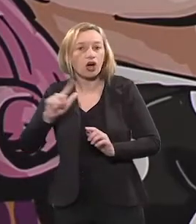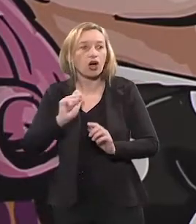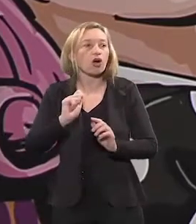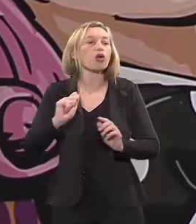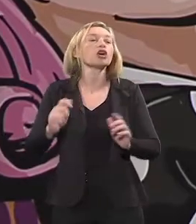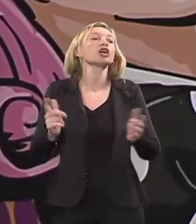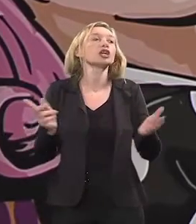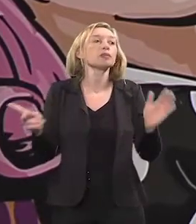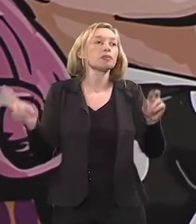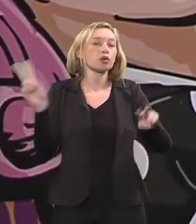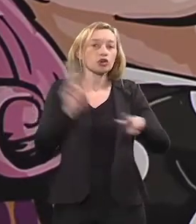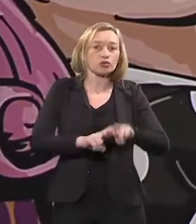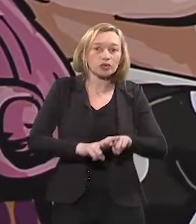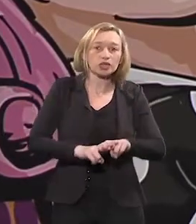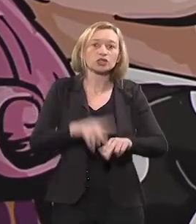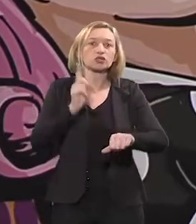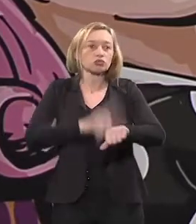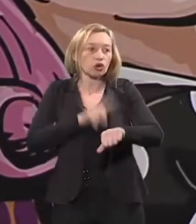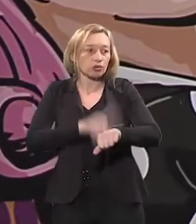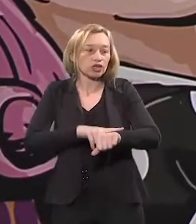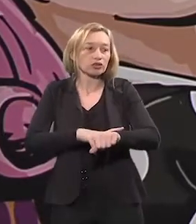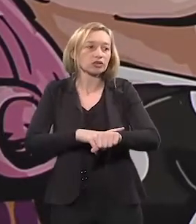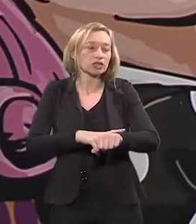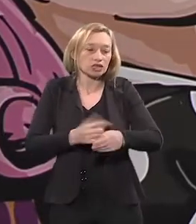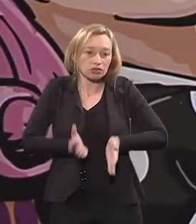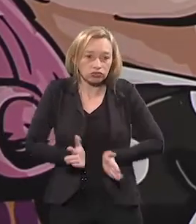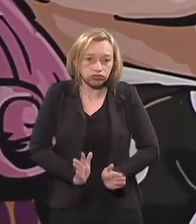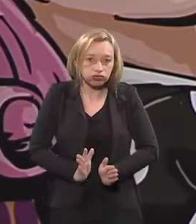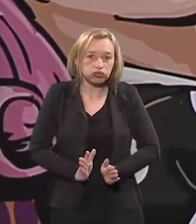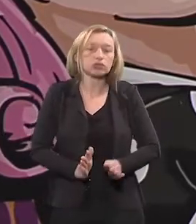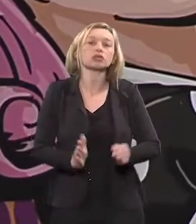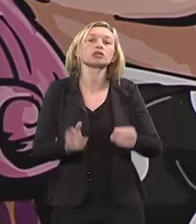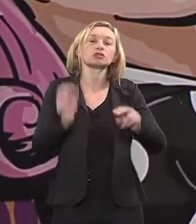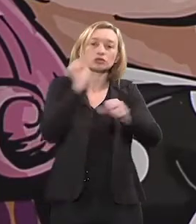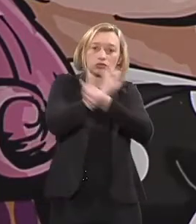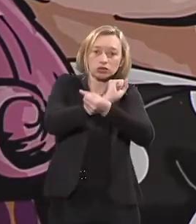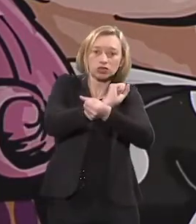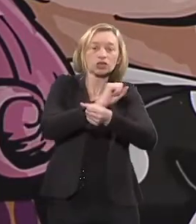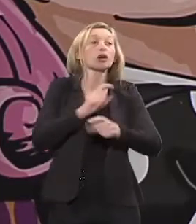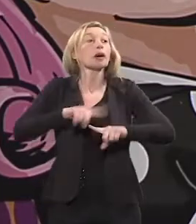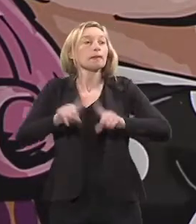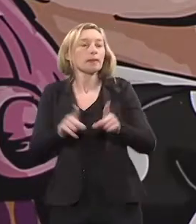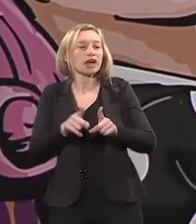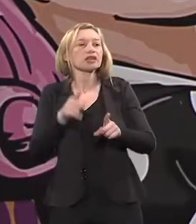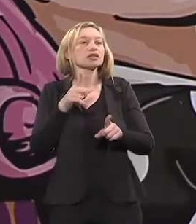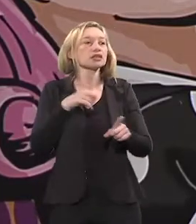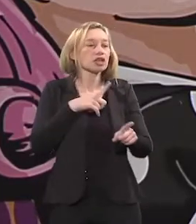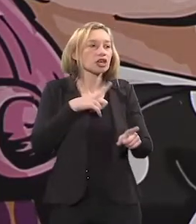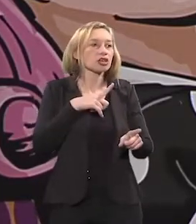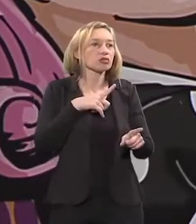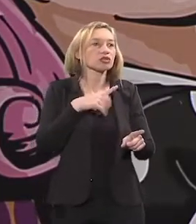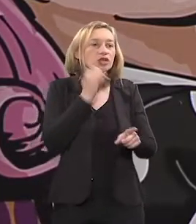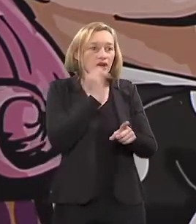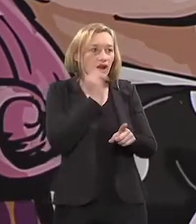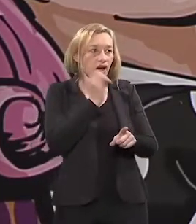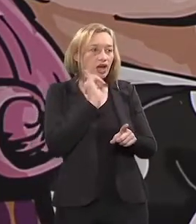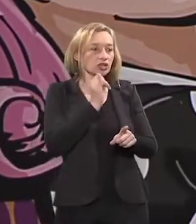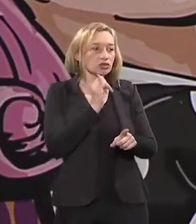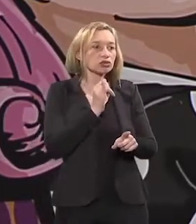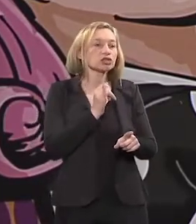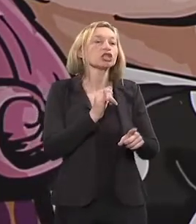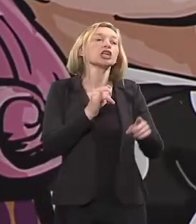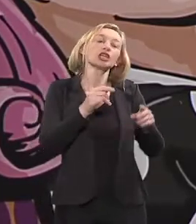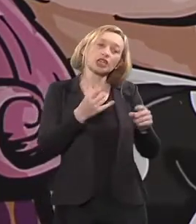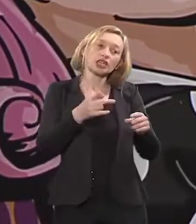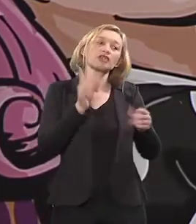uso de algemas durante o parto, um pouco antes e um pouco depois. Só que nós temos relatos de órgãos que fiscalizam que essa não